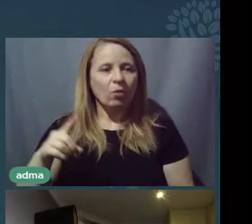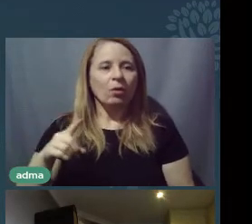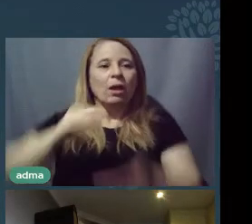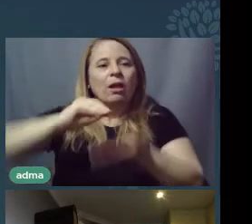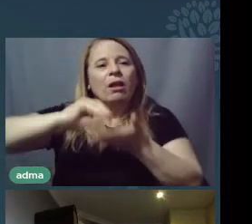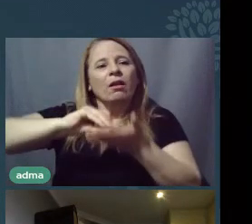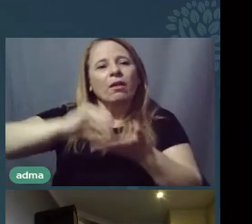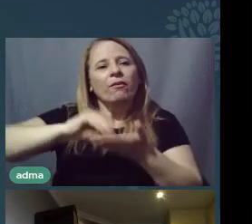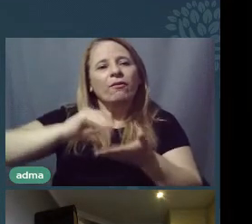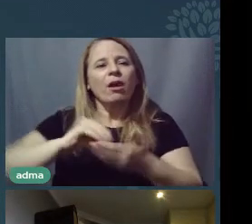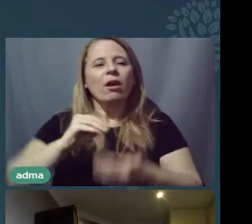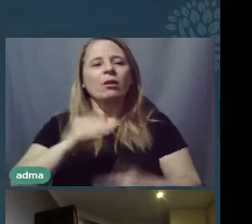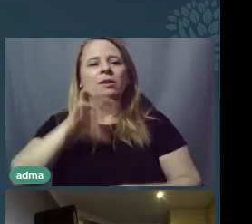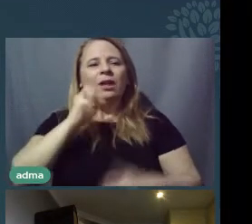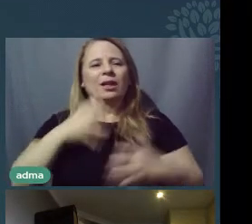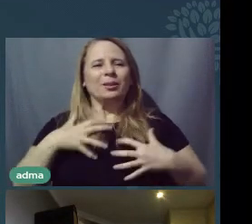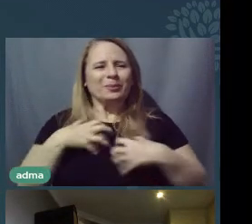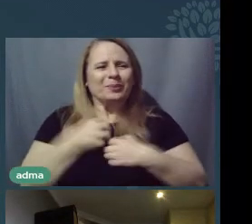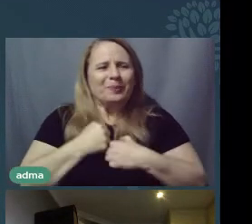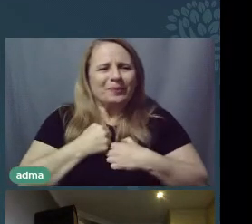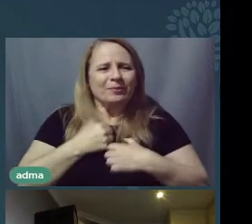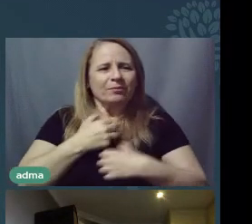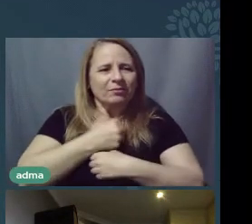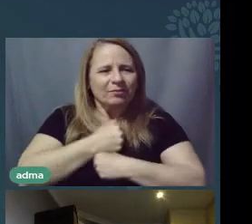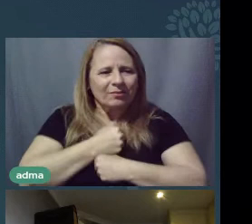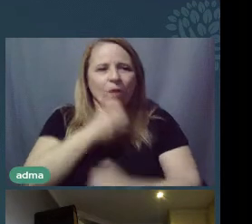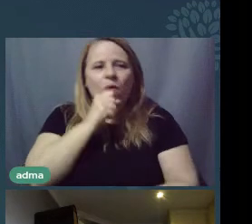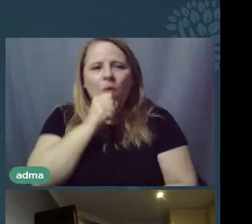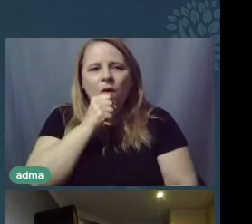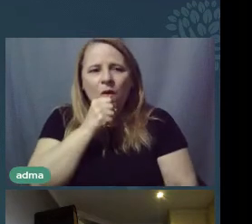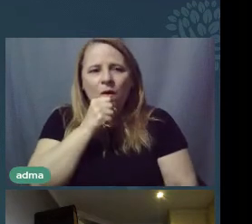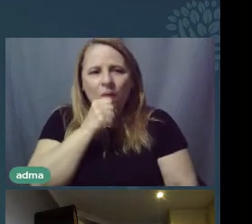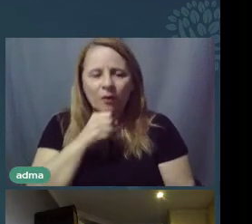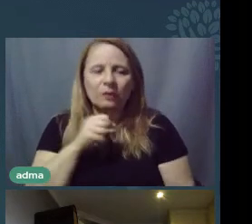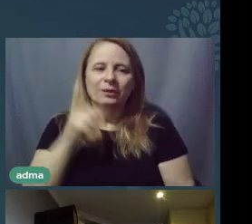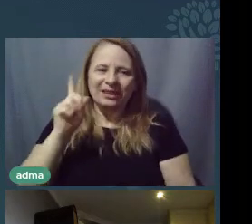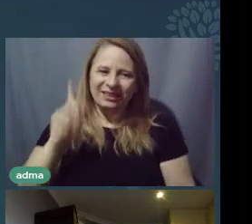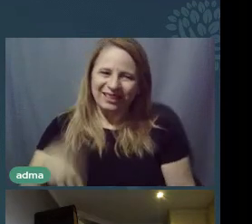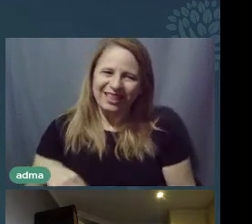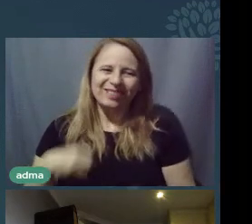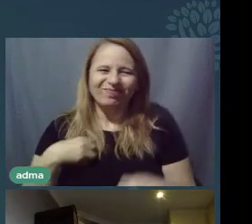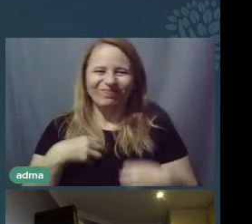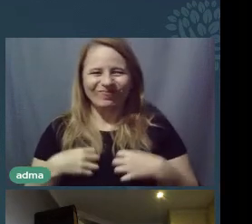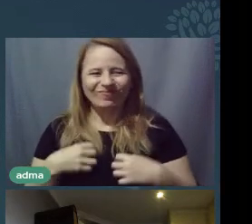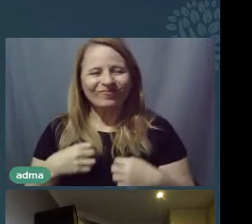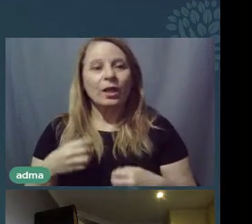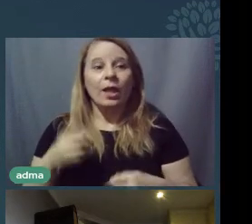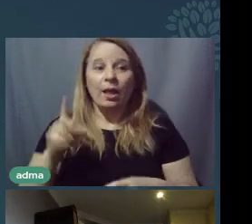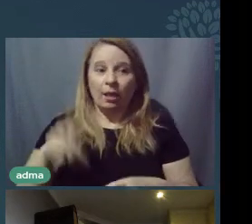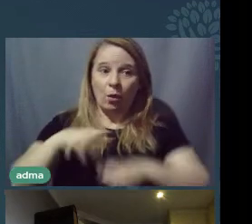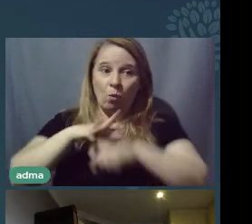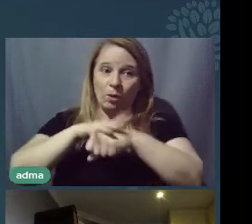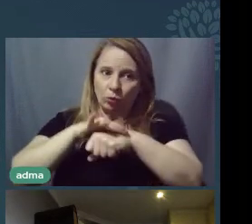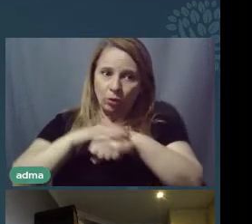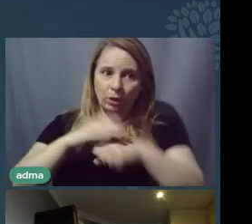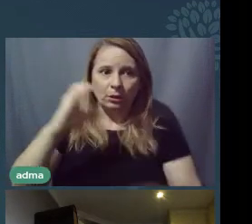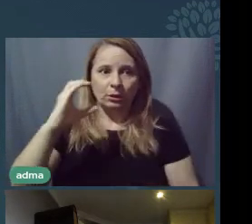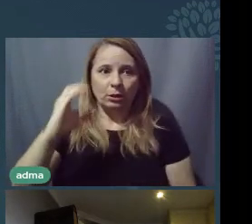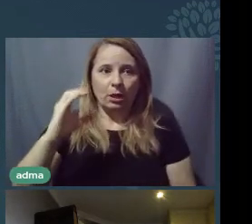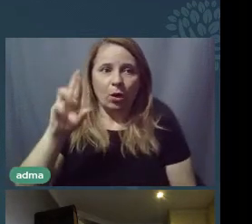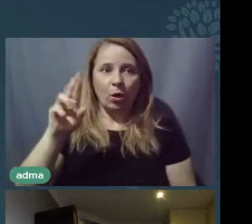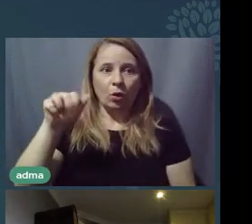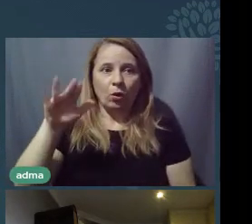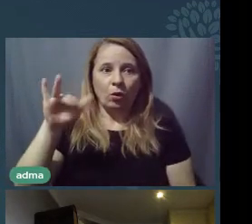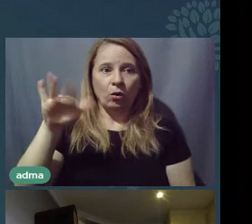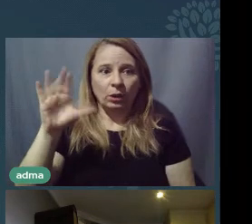ar, aperto no peito e tosse, né, que são as agudizações. Então, existe uma doença crônica, né, de